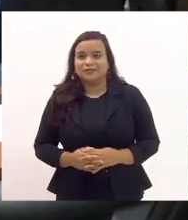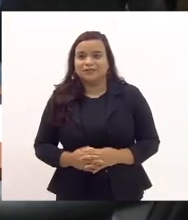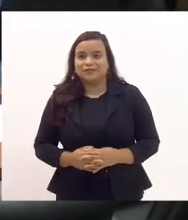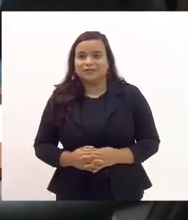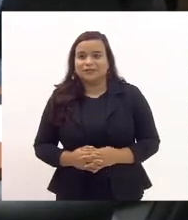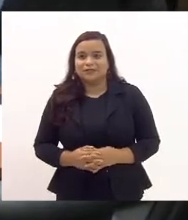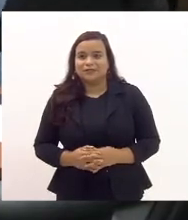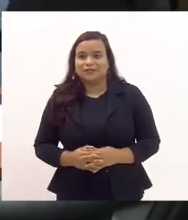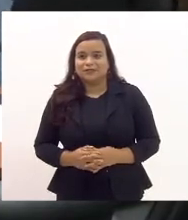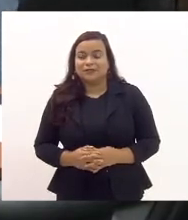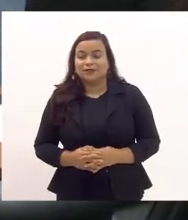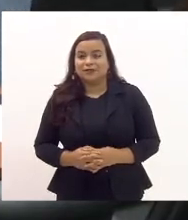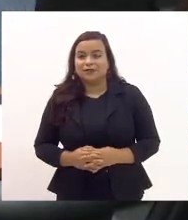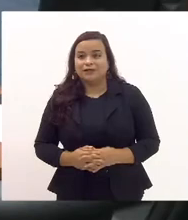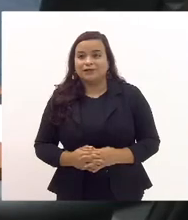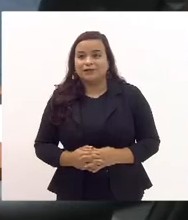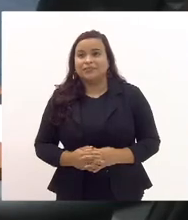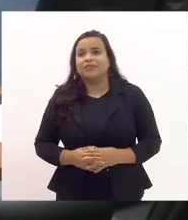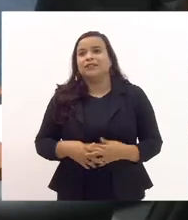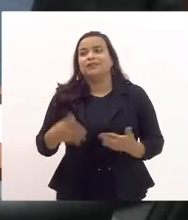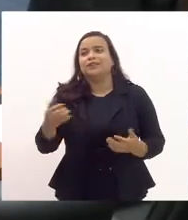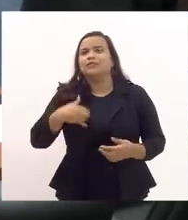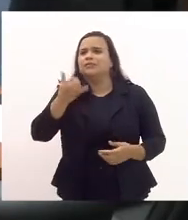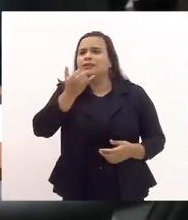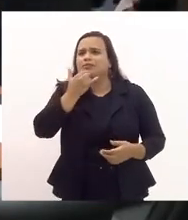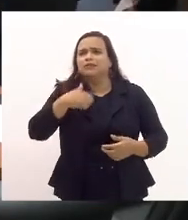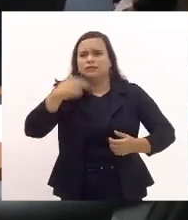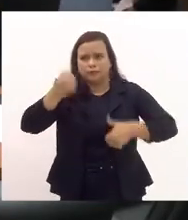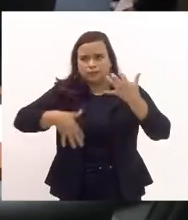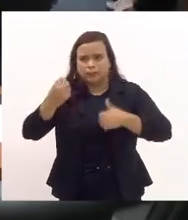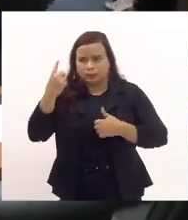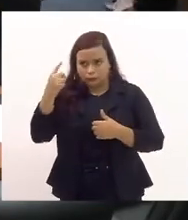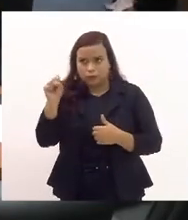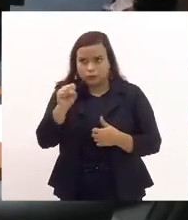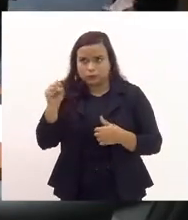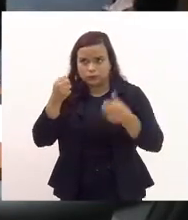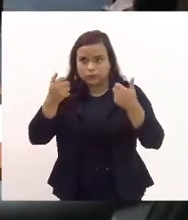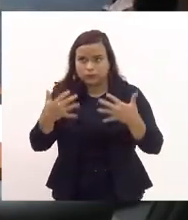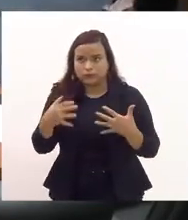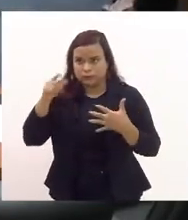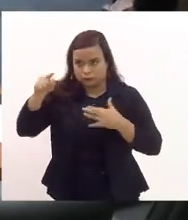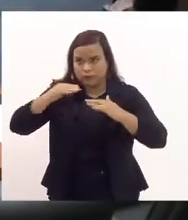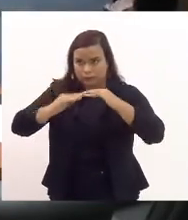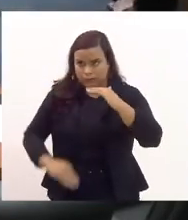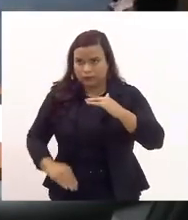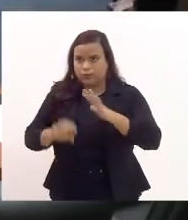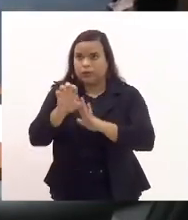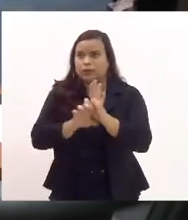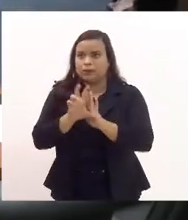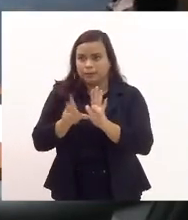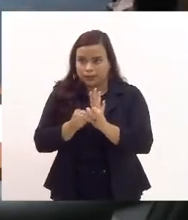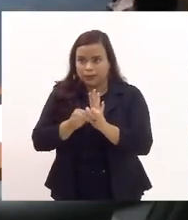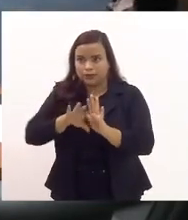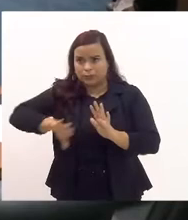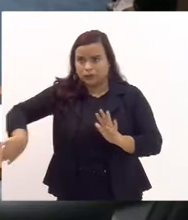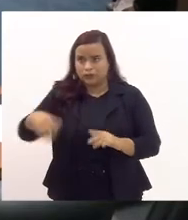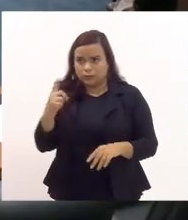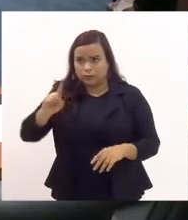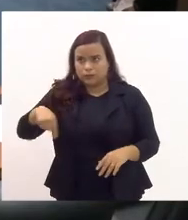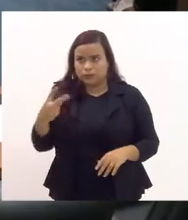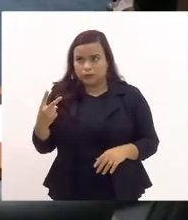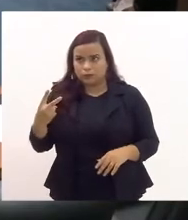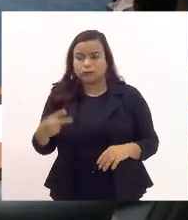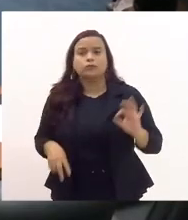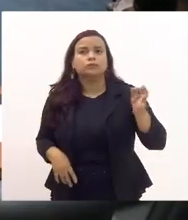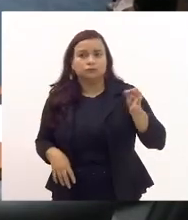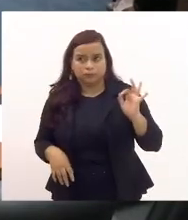E você é da onde deputados São João da palavra um segundo se vai divergir das emendas pela rejeição das emendas nos dois